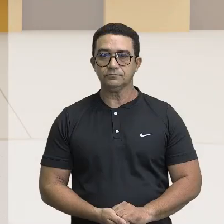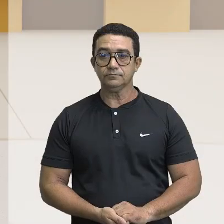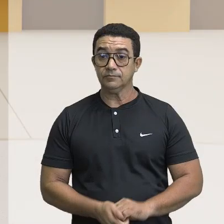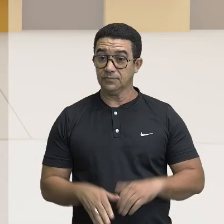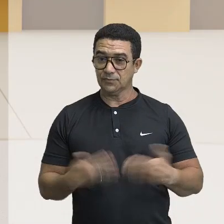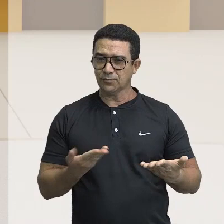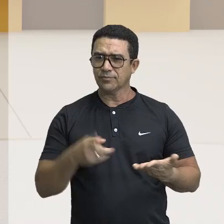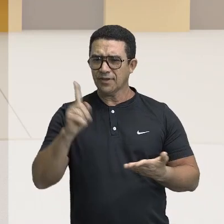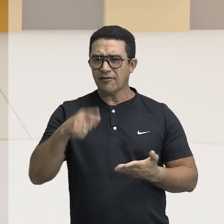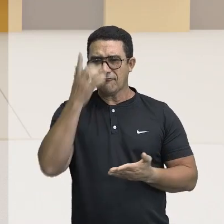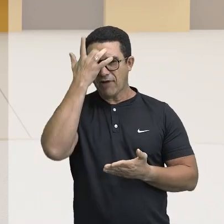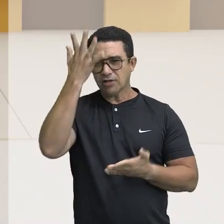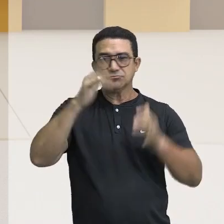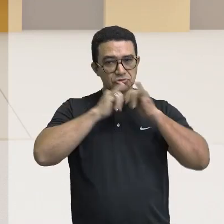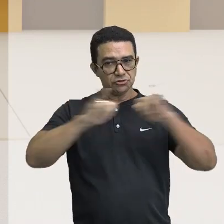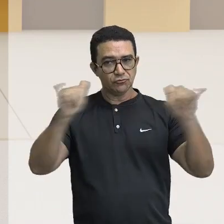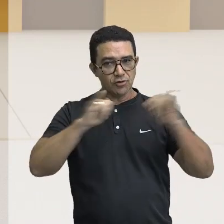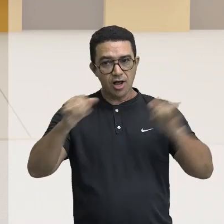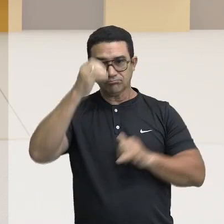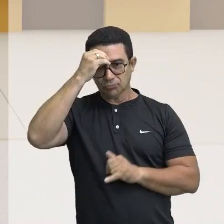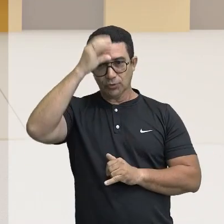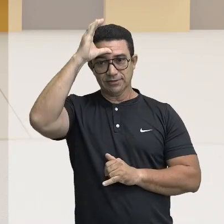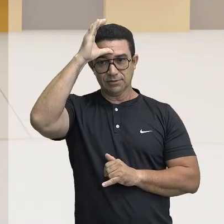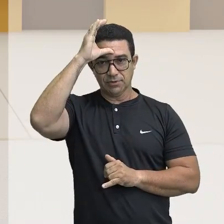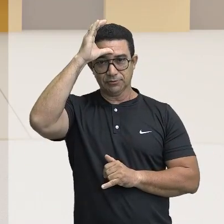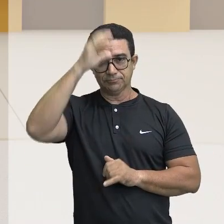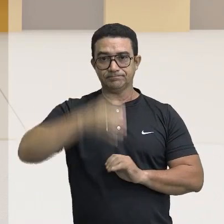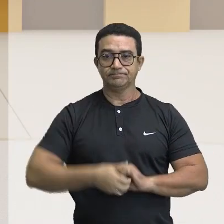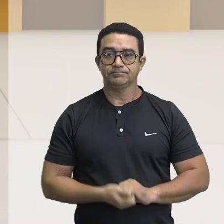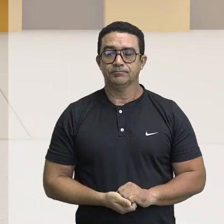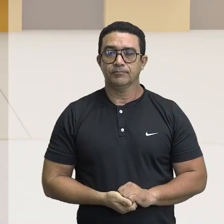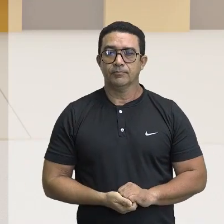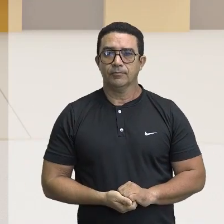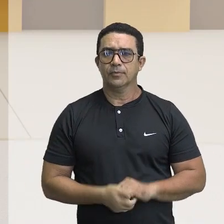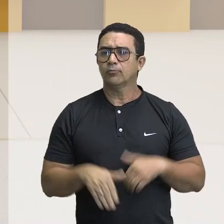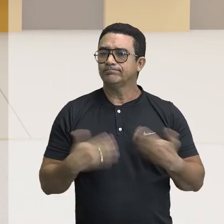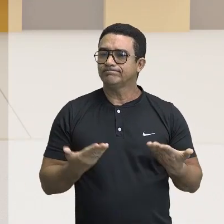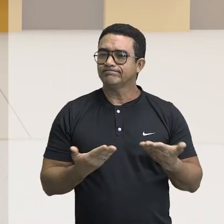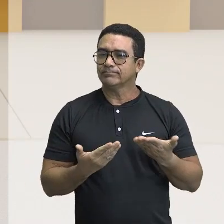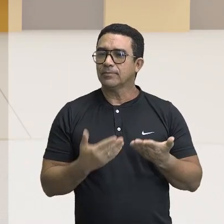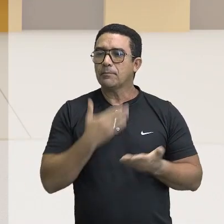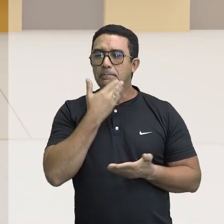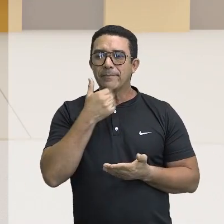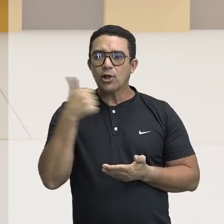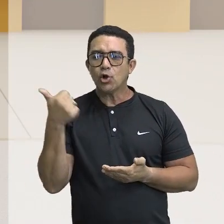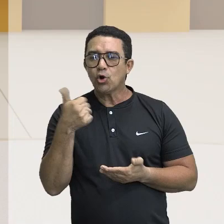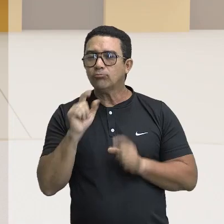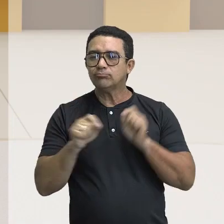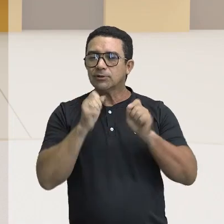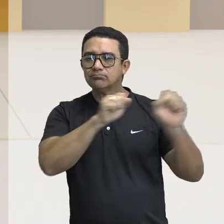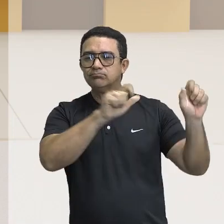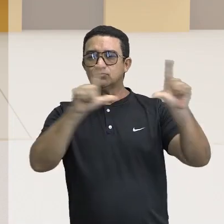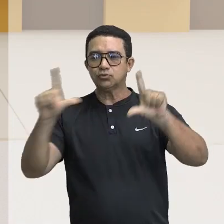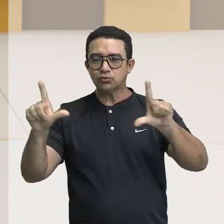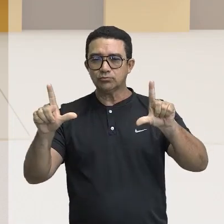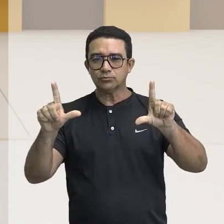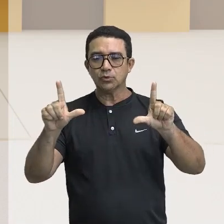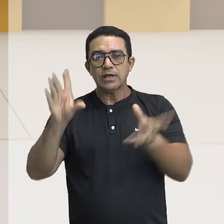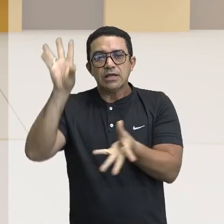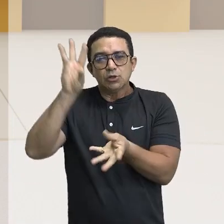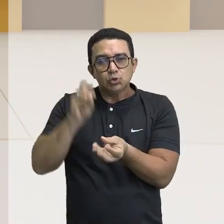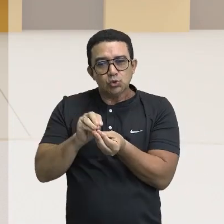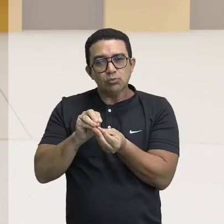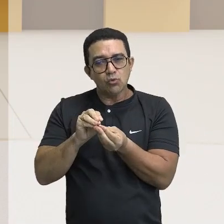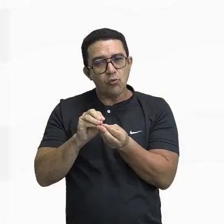conhecimento. Esse é o infográfico. E para ficar melhor, nós trouxemos aqui uma cartela que resume bem esse material